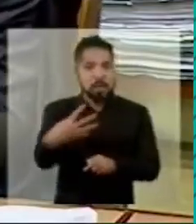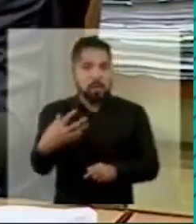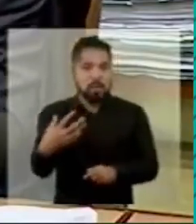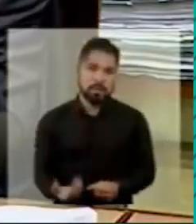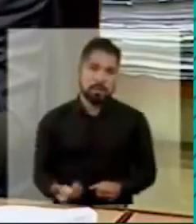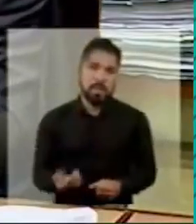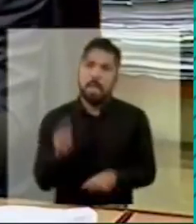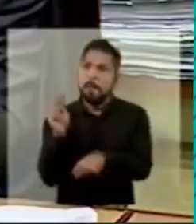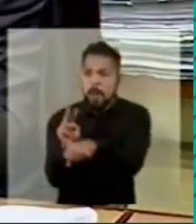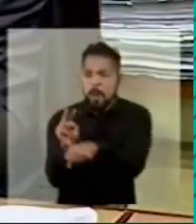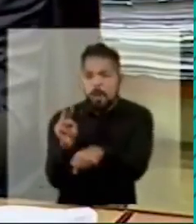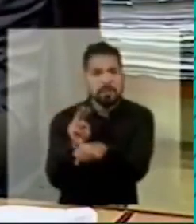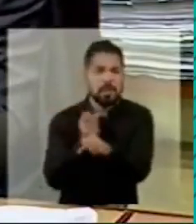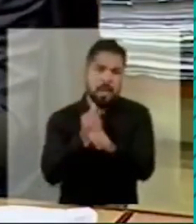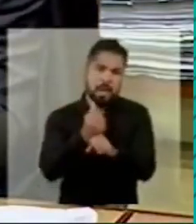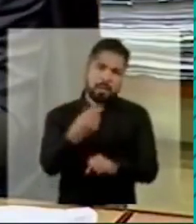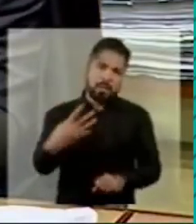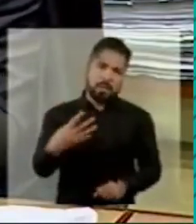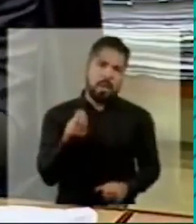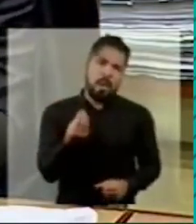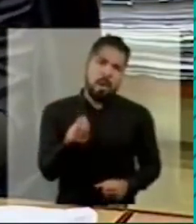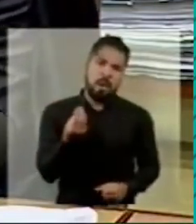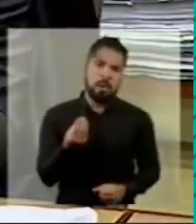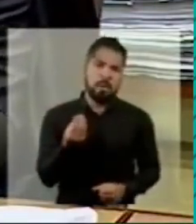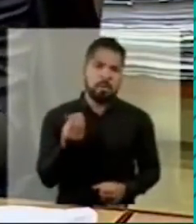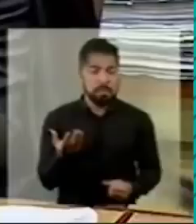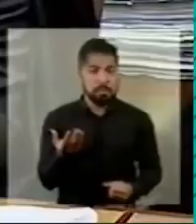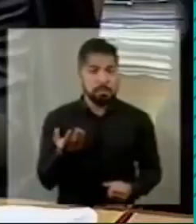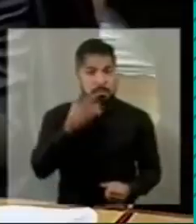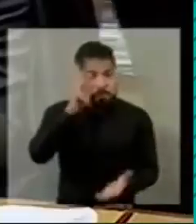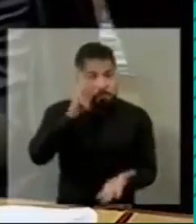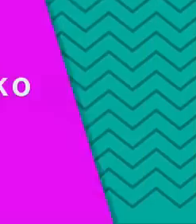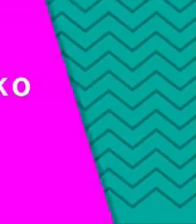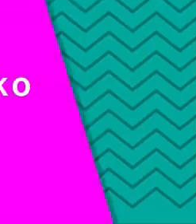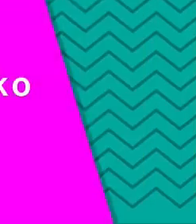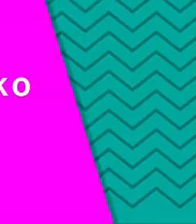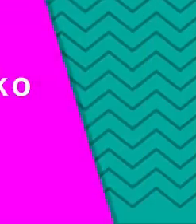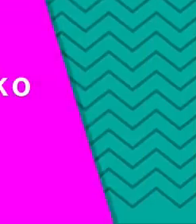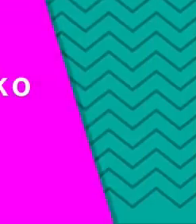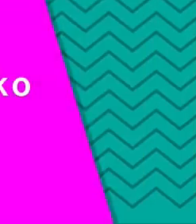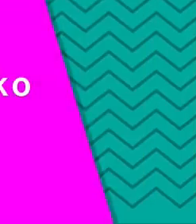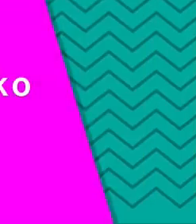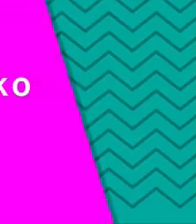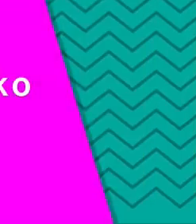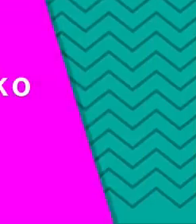11, provisoriamente. Essa é a realidade do Brasil.